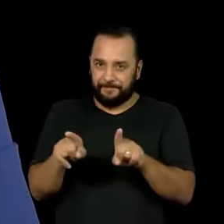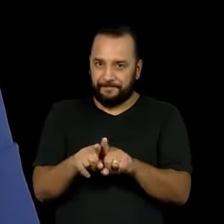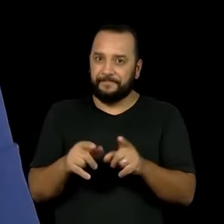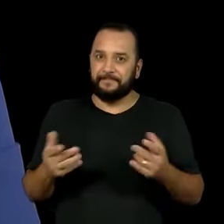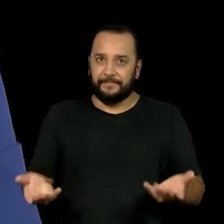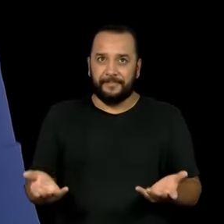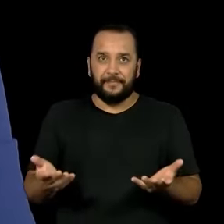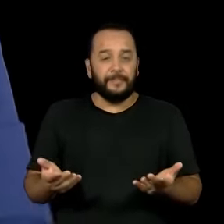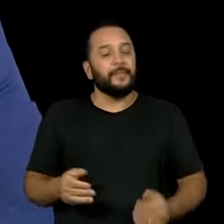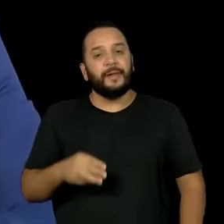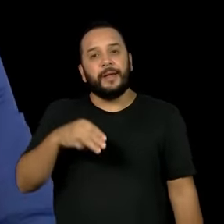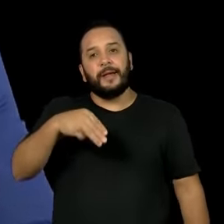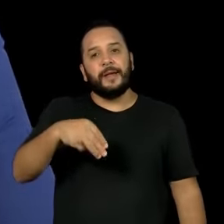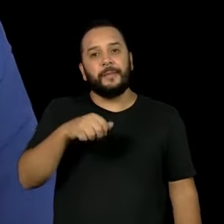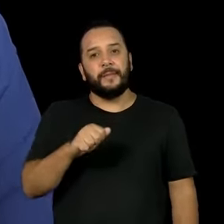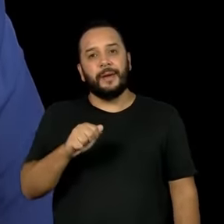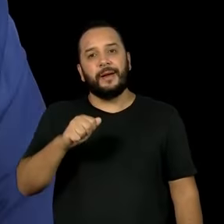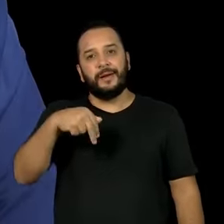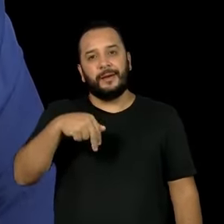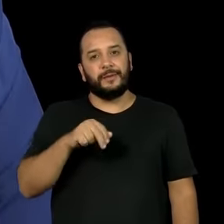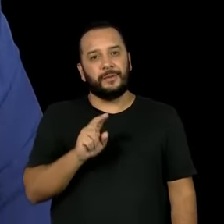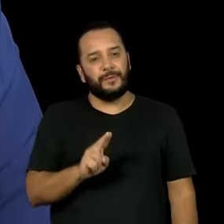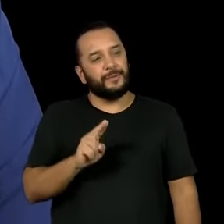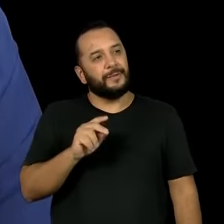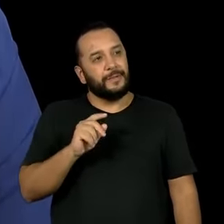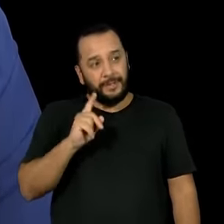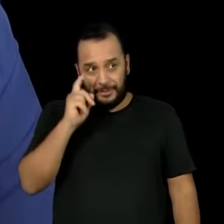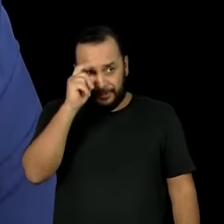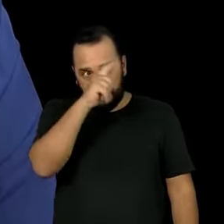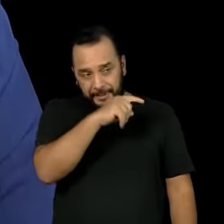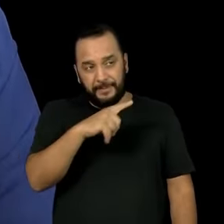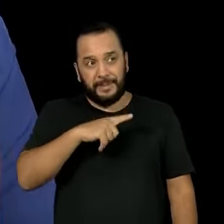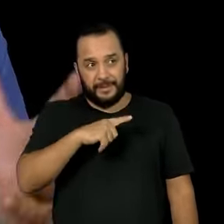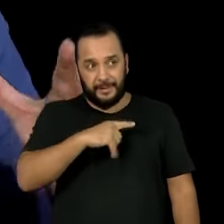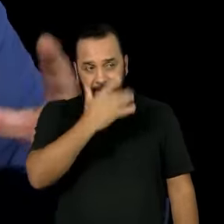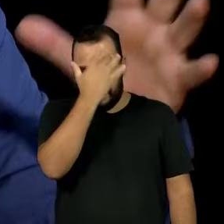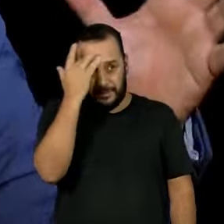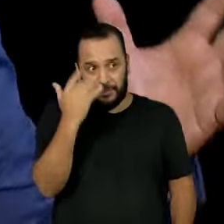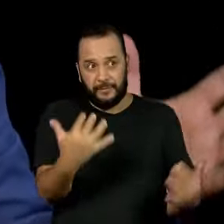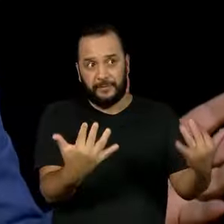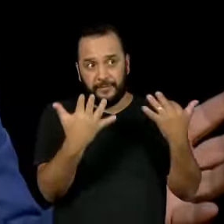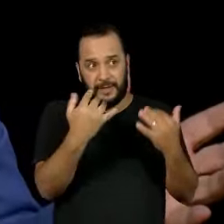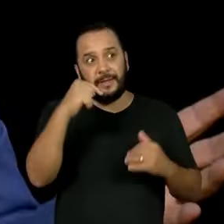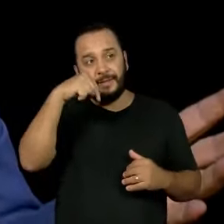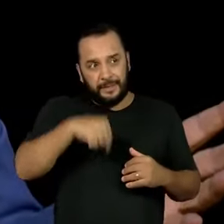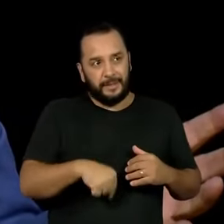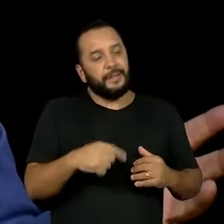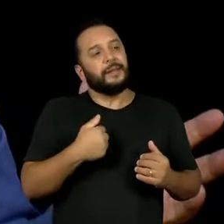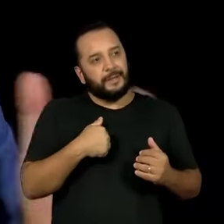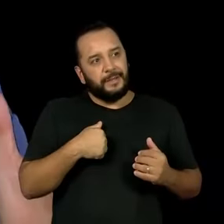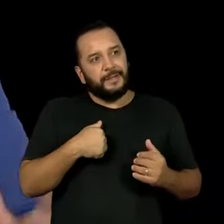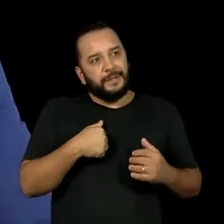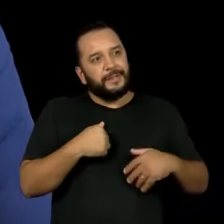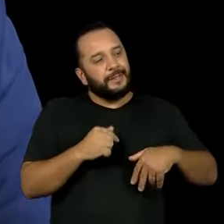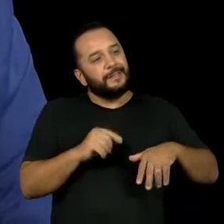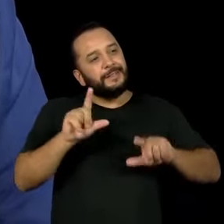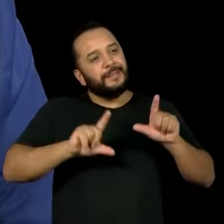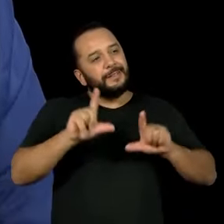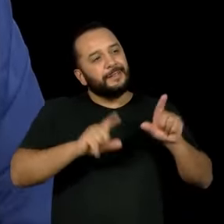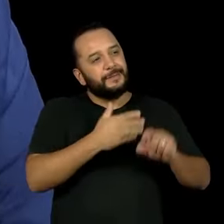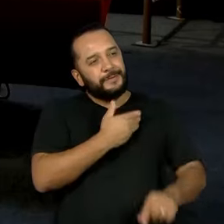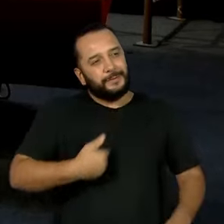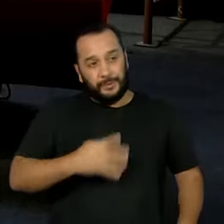o Manu é difícil mas pode ter gente nos vendo aqui nessa bolha da TV pública que não te